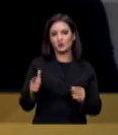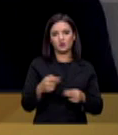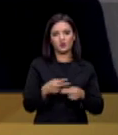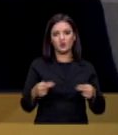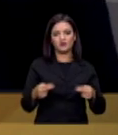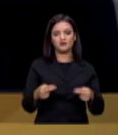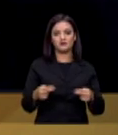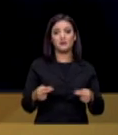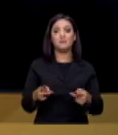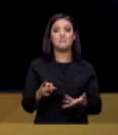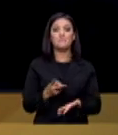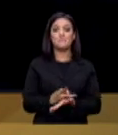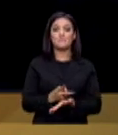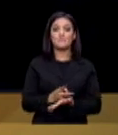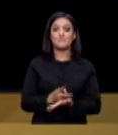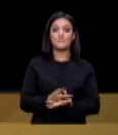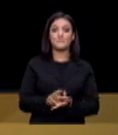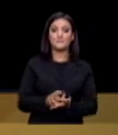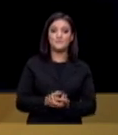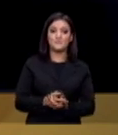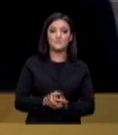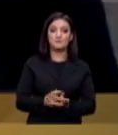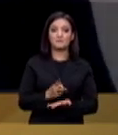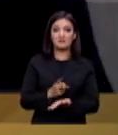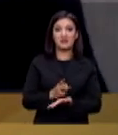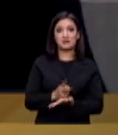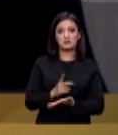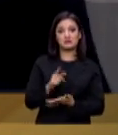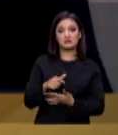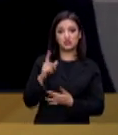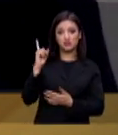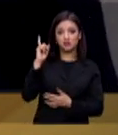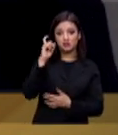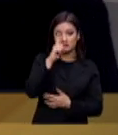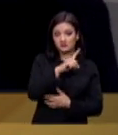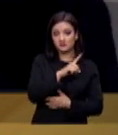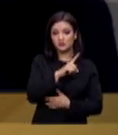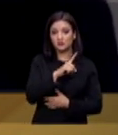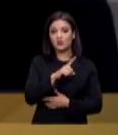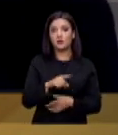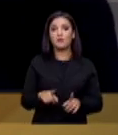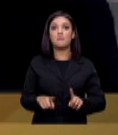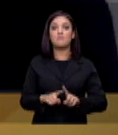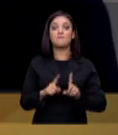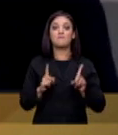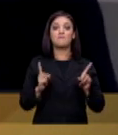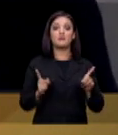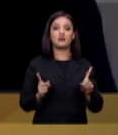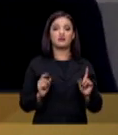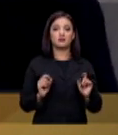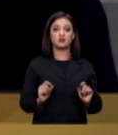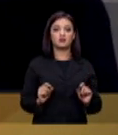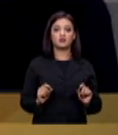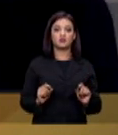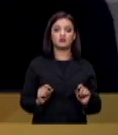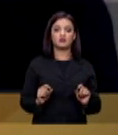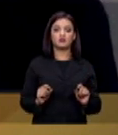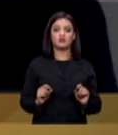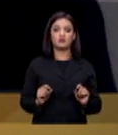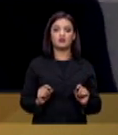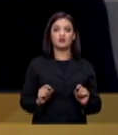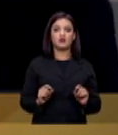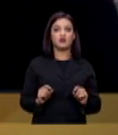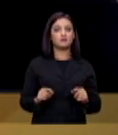seja realmente amargo, mas a chancela da invalidade constitucional